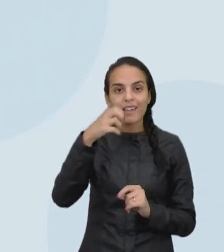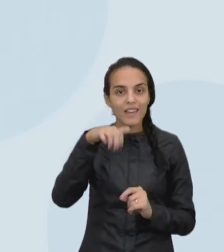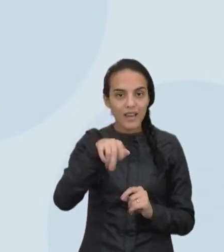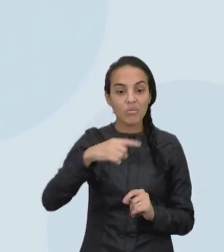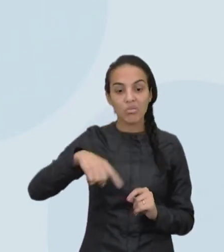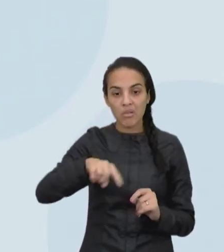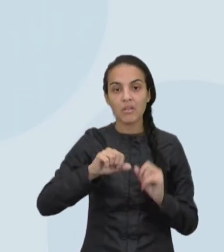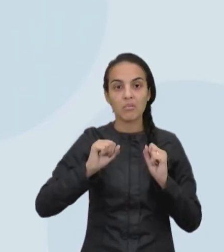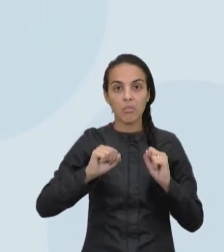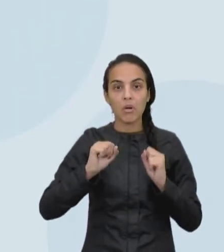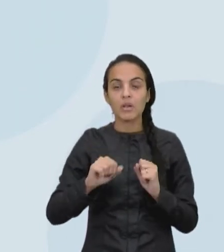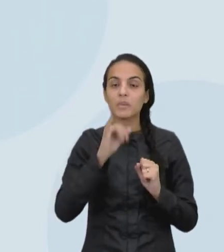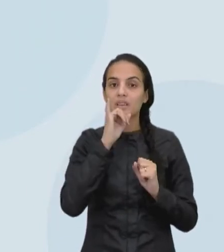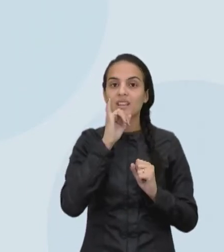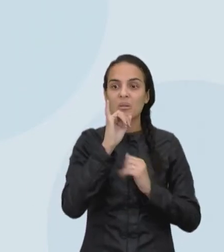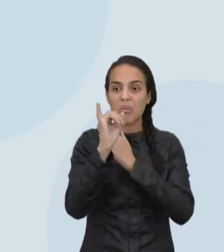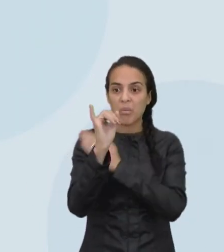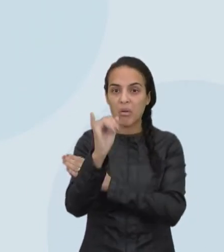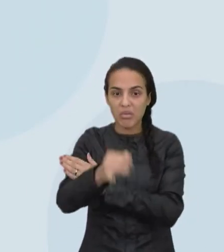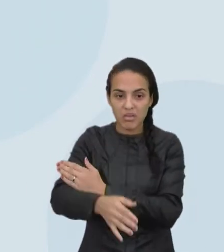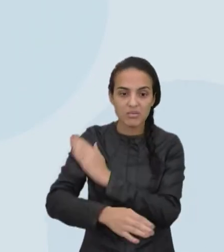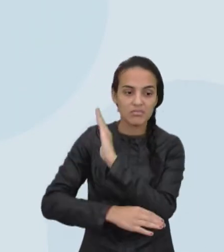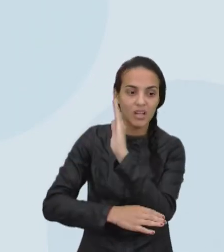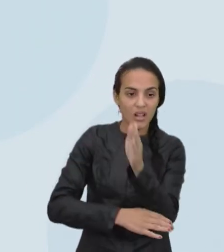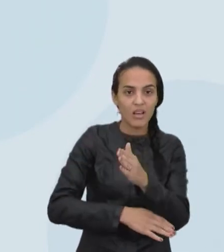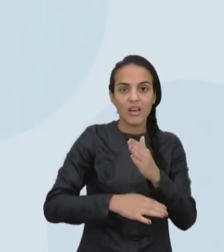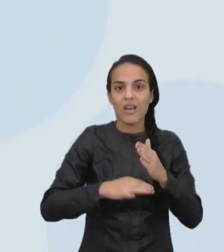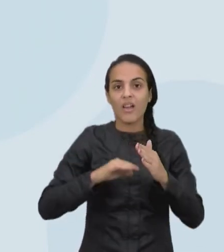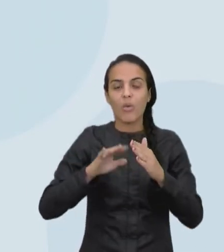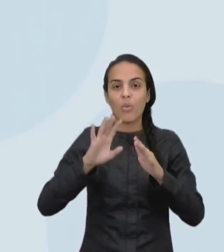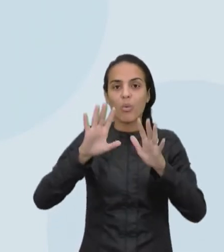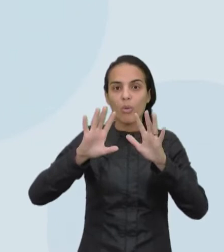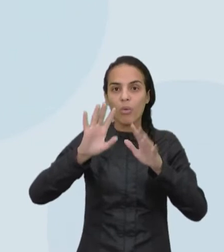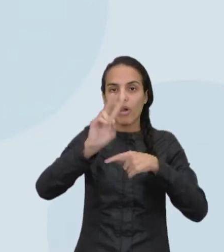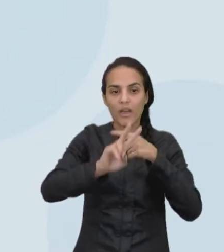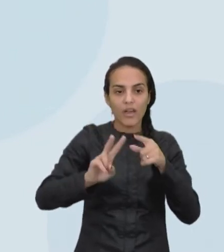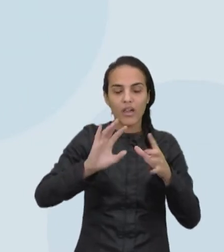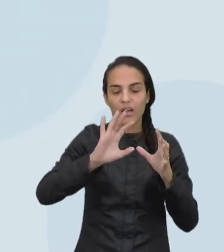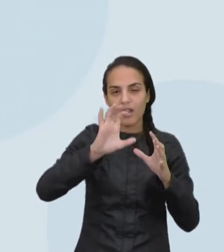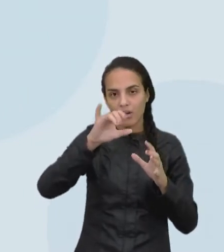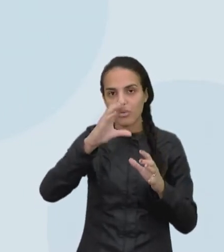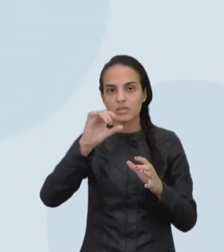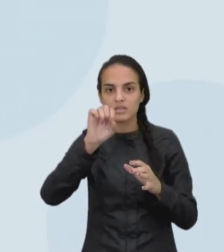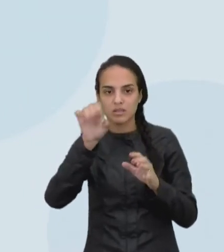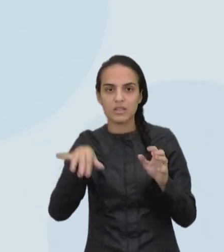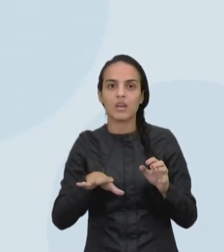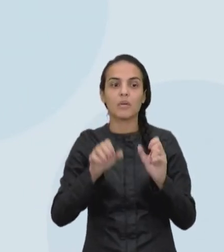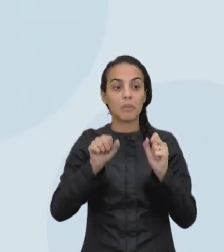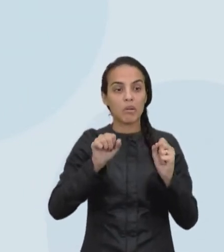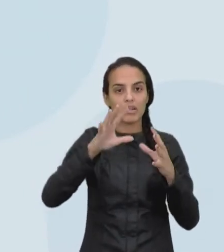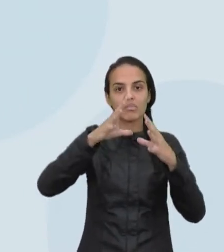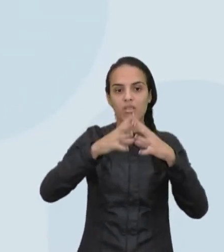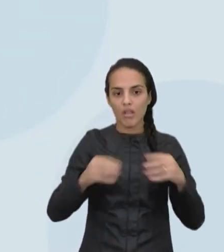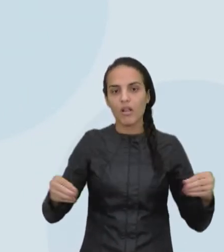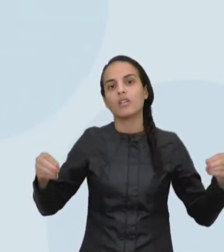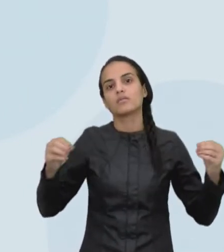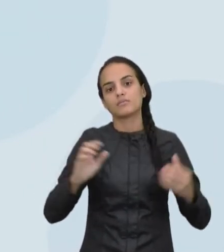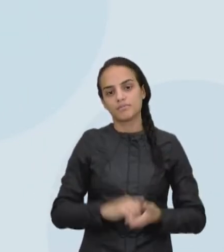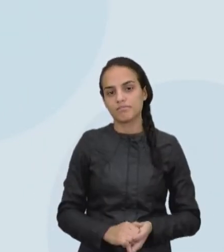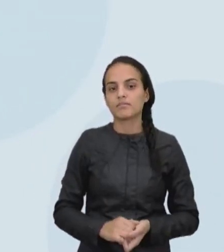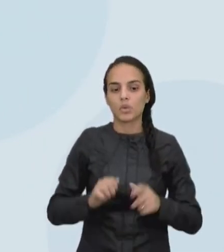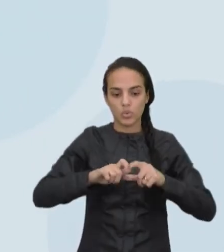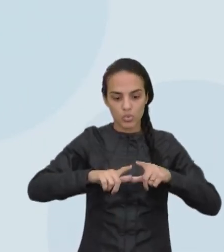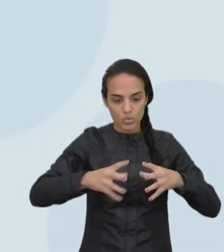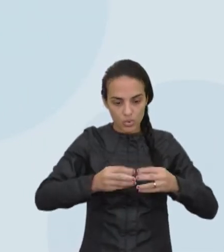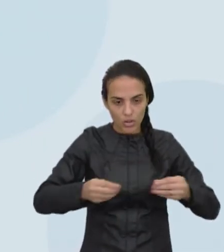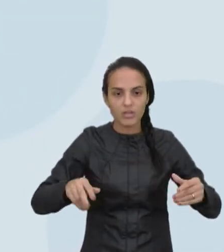provocar desmatamento, destruição de ecossistemas, o empobrecimento do solo, né? Veja que a gente utiliza muito o solo. A